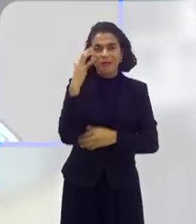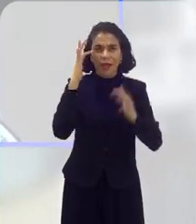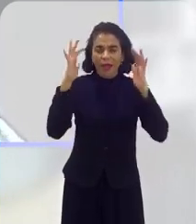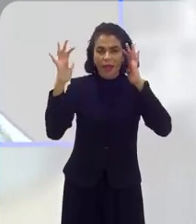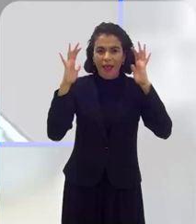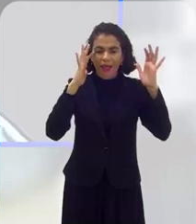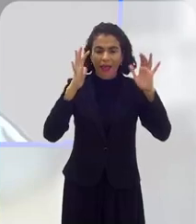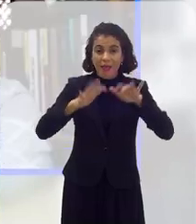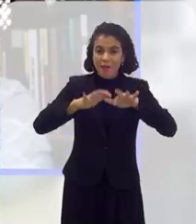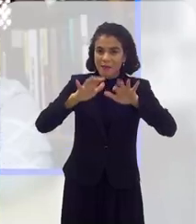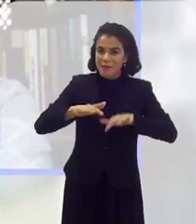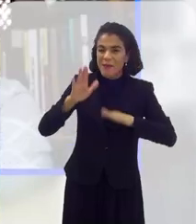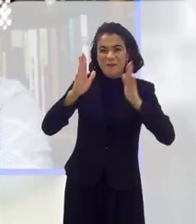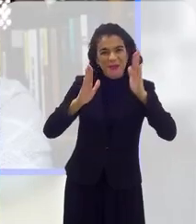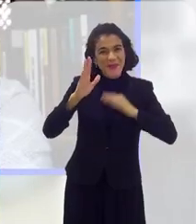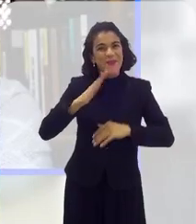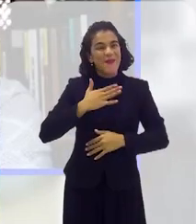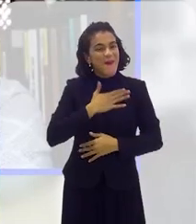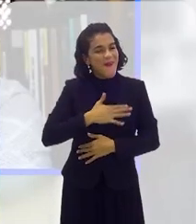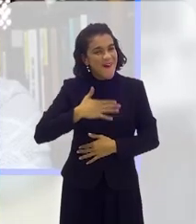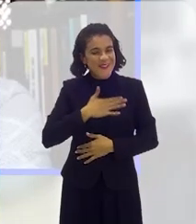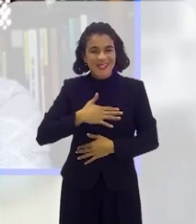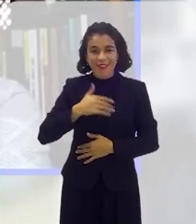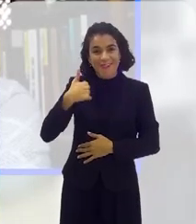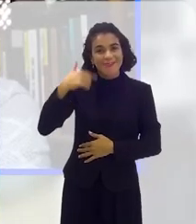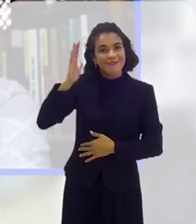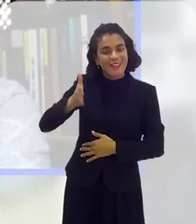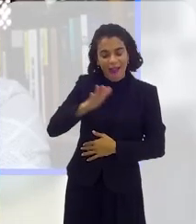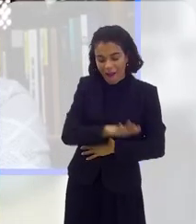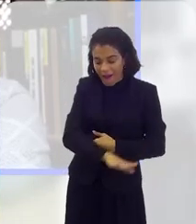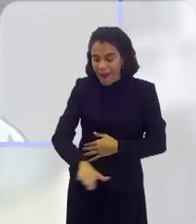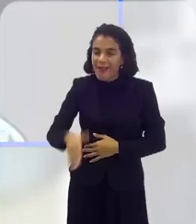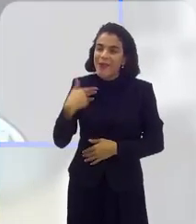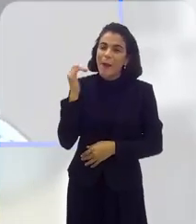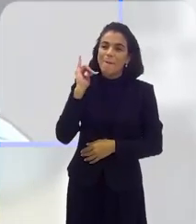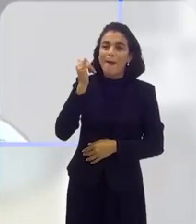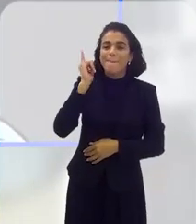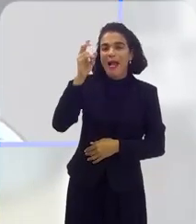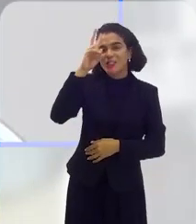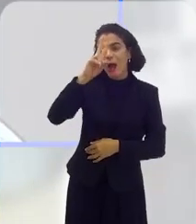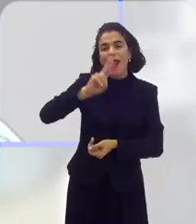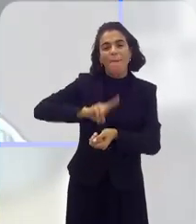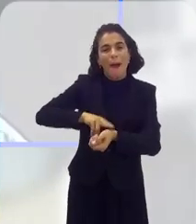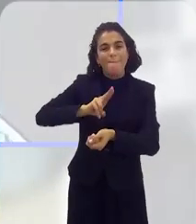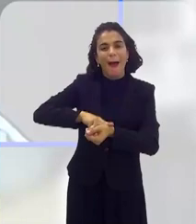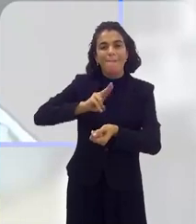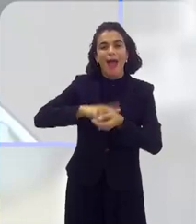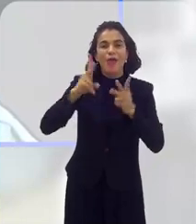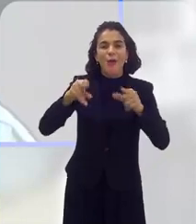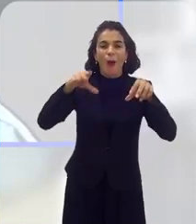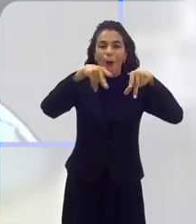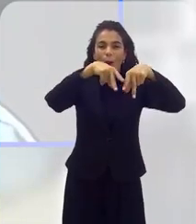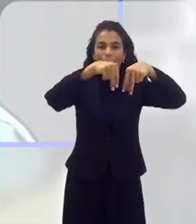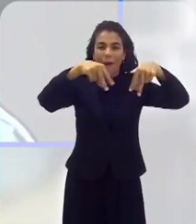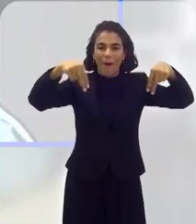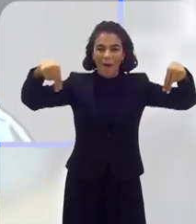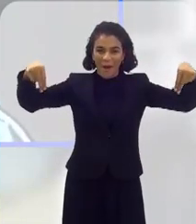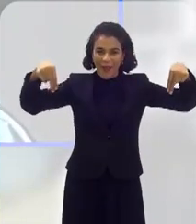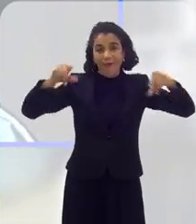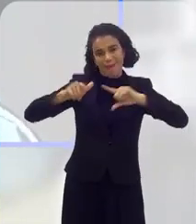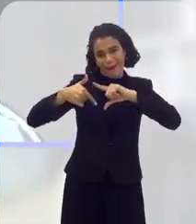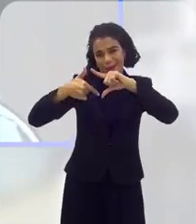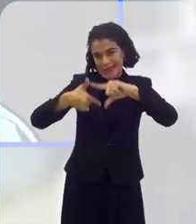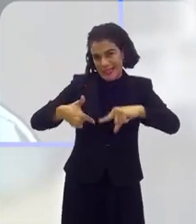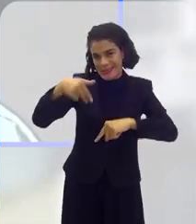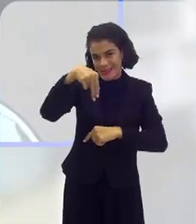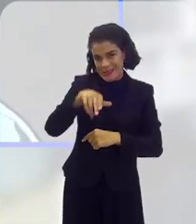comecei a desenvolver. Eu gostava, na época, desde criança, de contar histórias rimadas, tipo cordel,